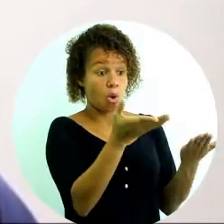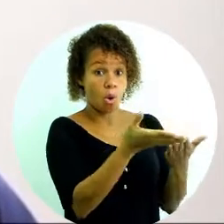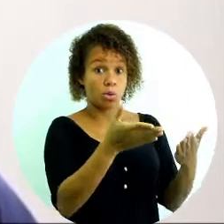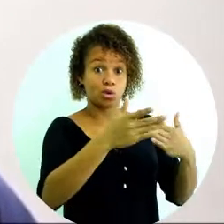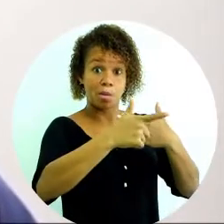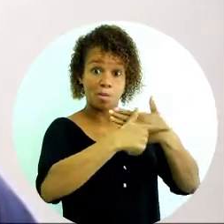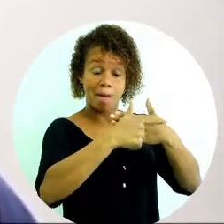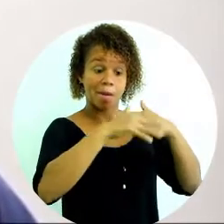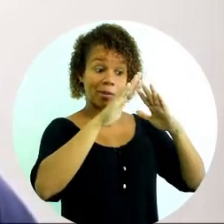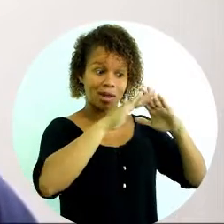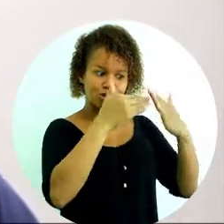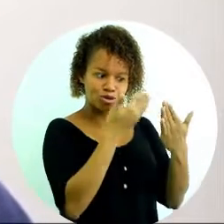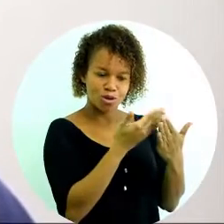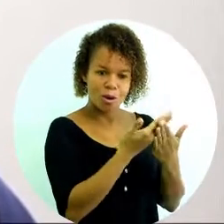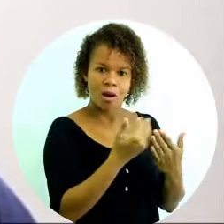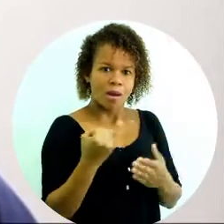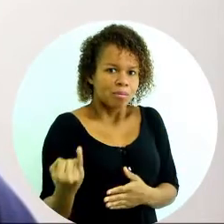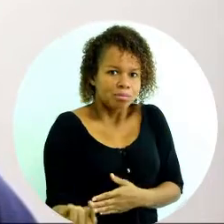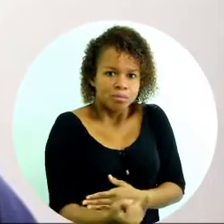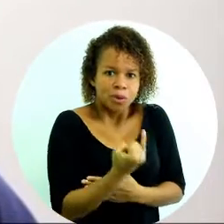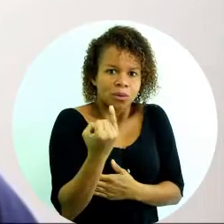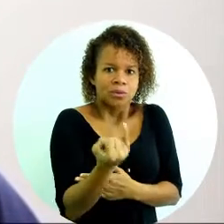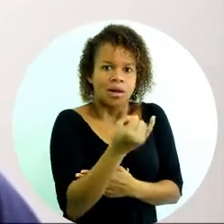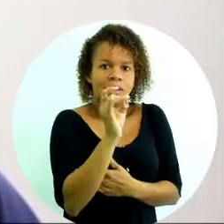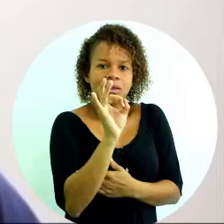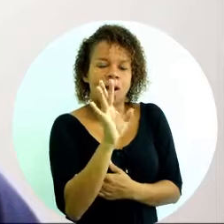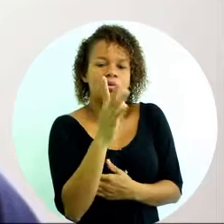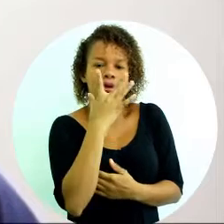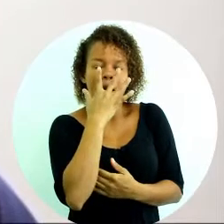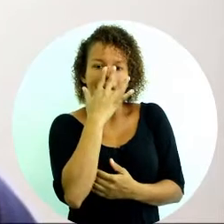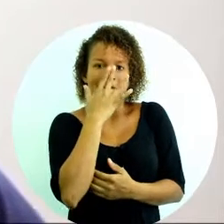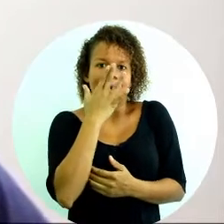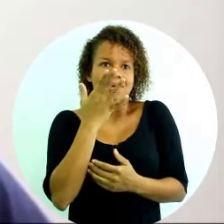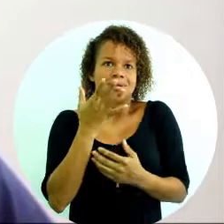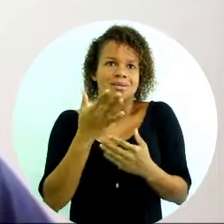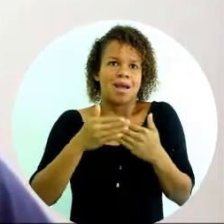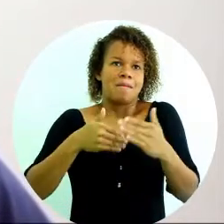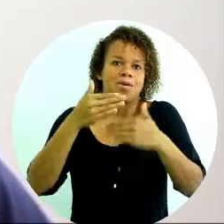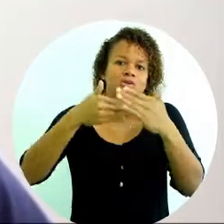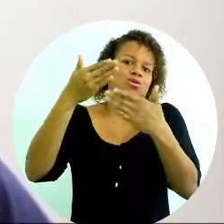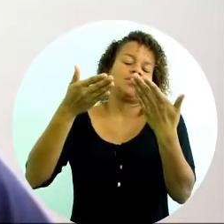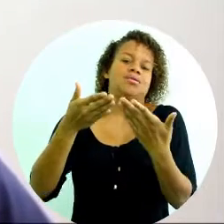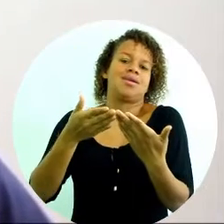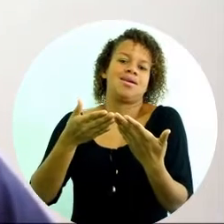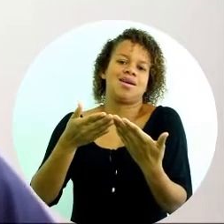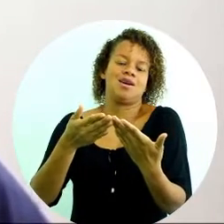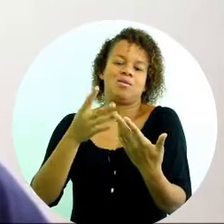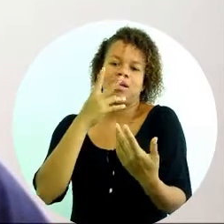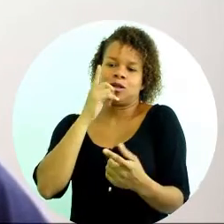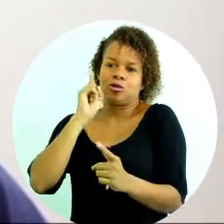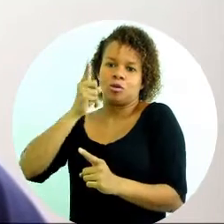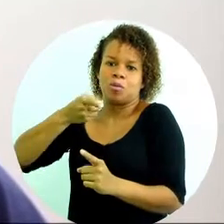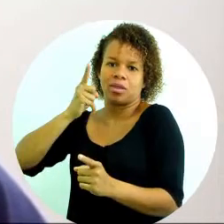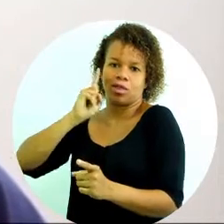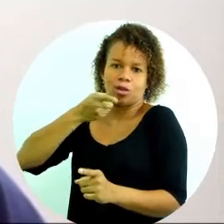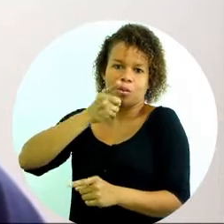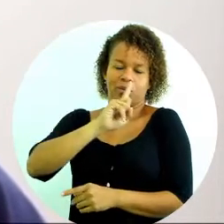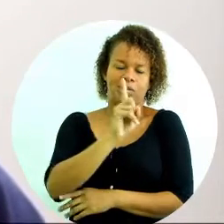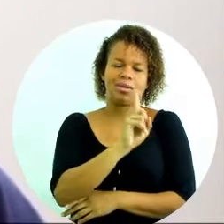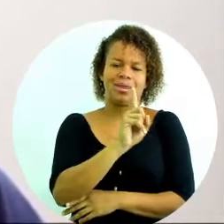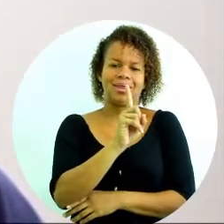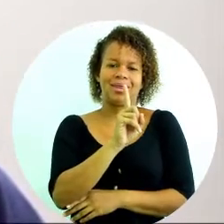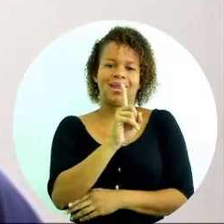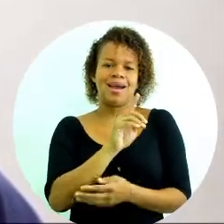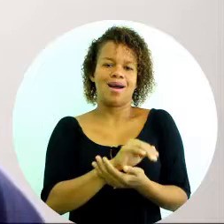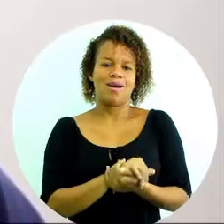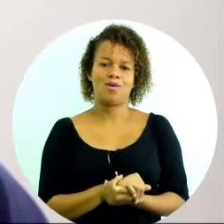assim, a escola tem um papel fundamental não apenas na reprodução do aparelho dominante e